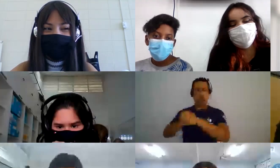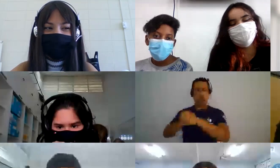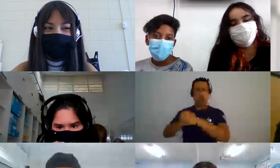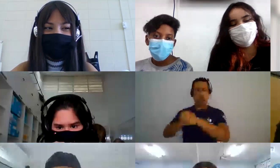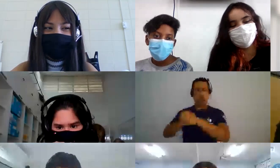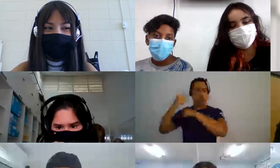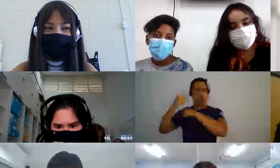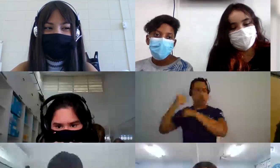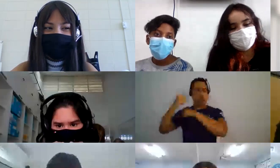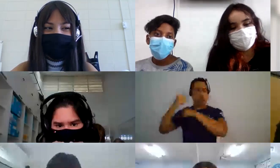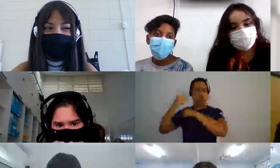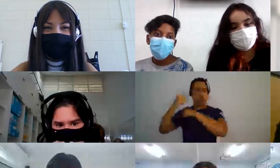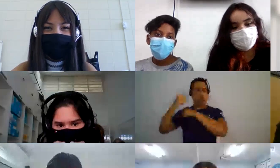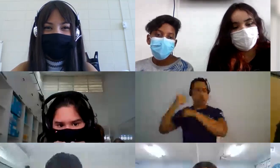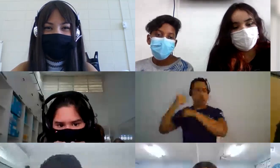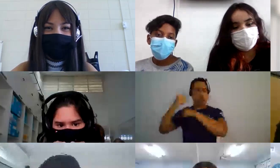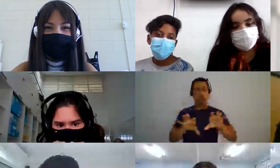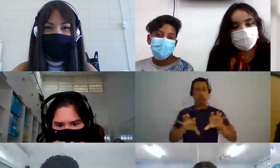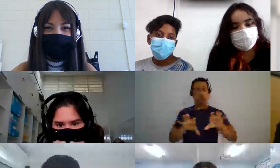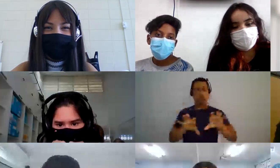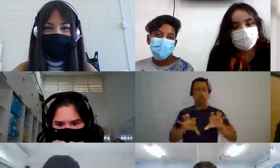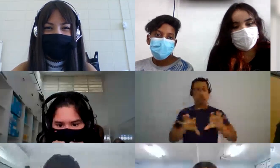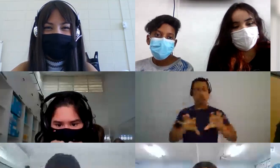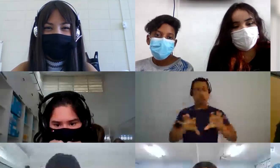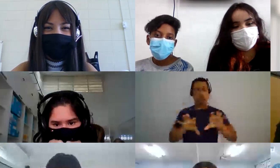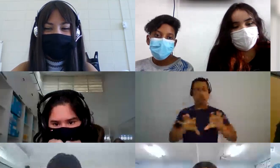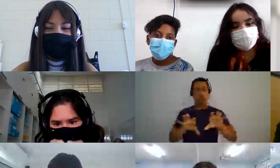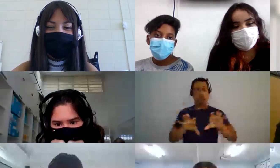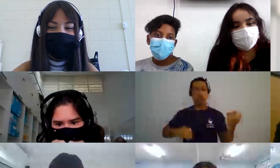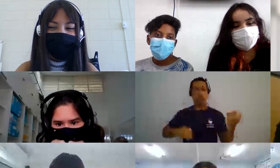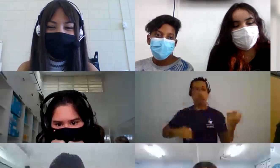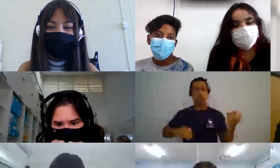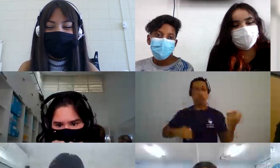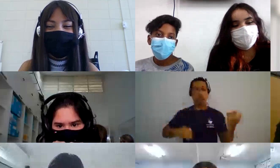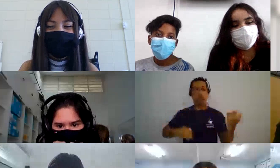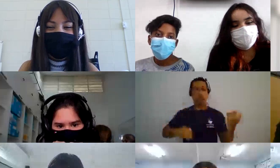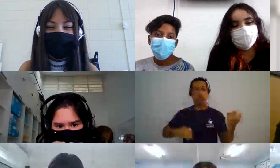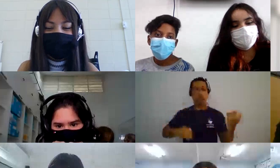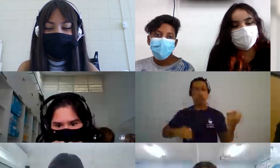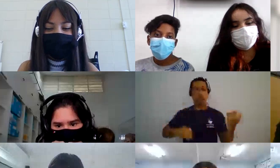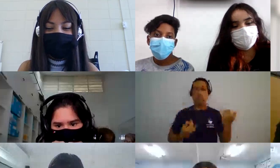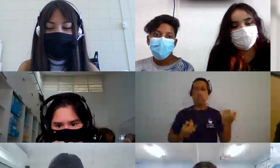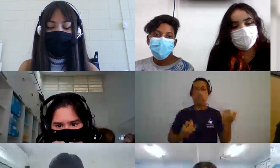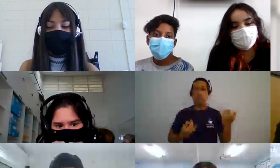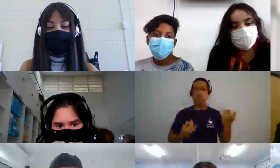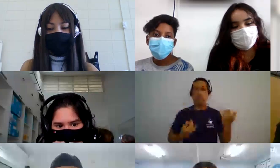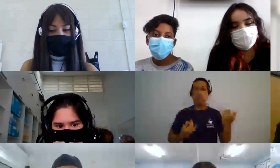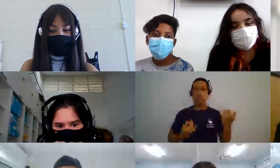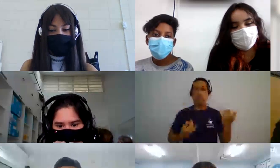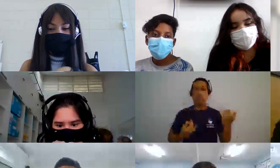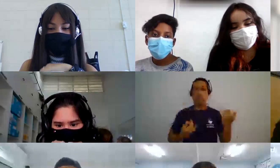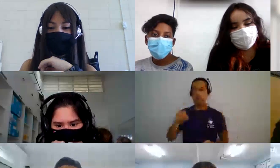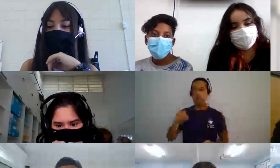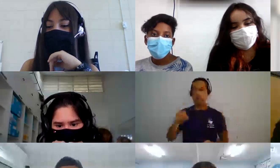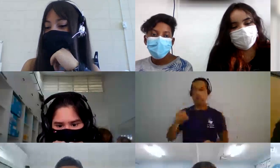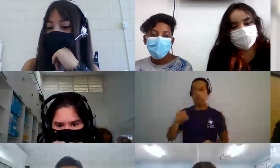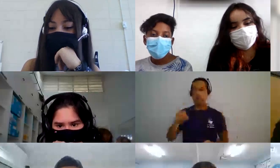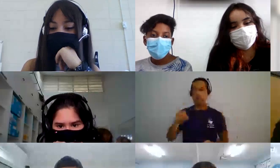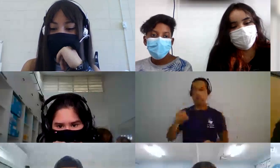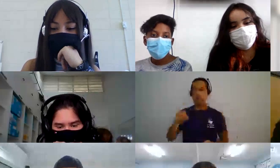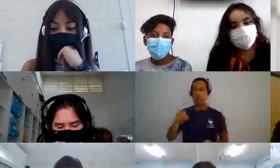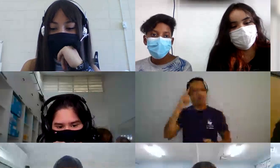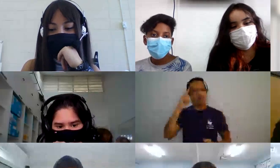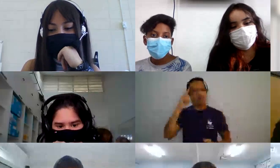ela está curtindo sertanejo. Não é verdade, Rayane? Quem olha a Rayane fala, você é louca, menina. Você não decidiu na tua vida o que